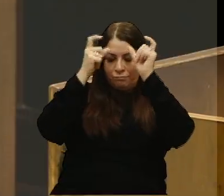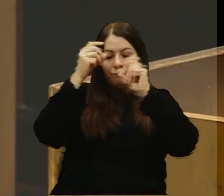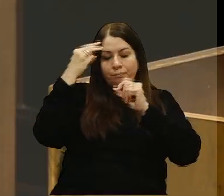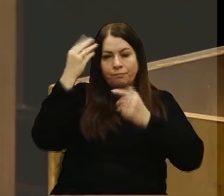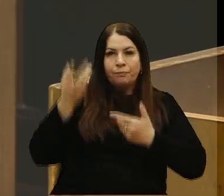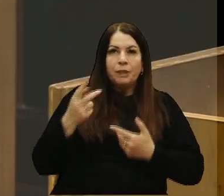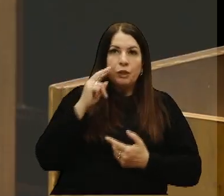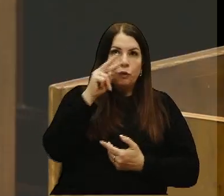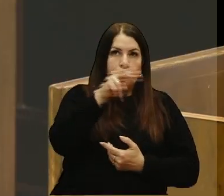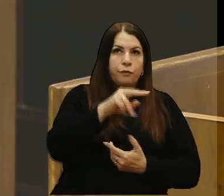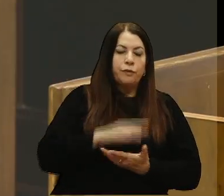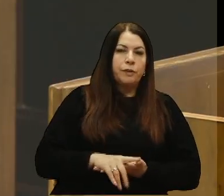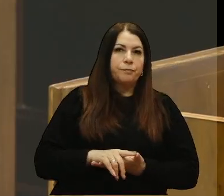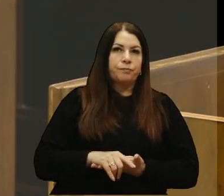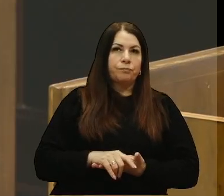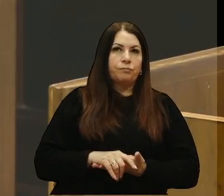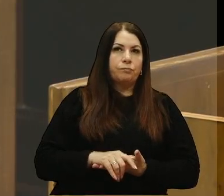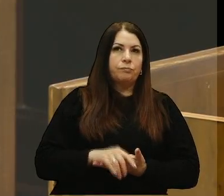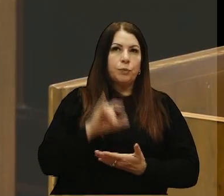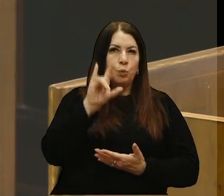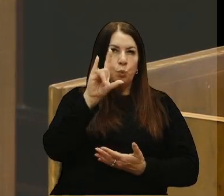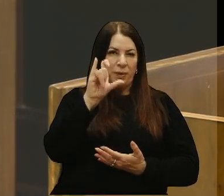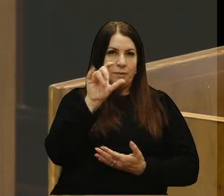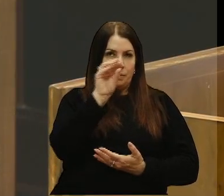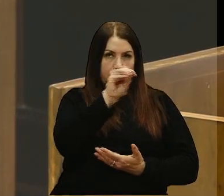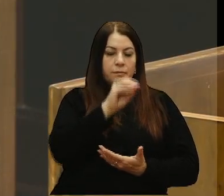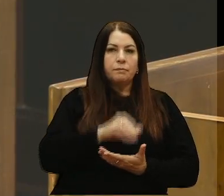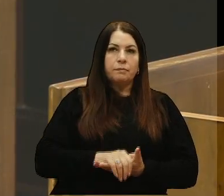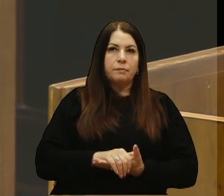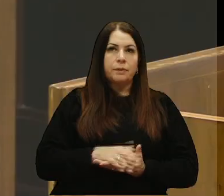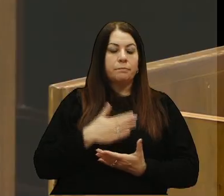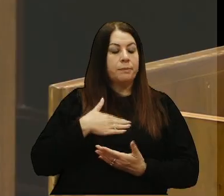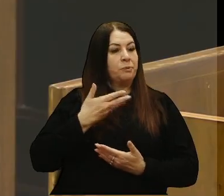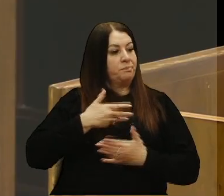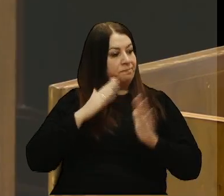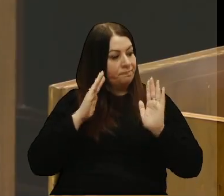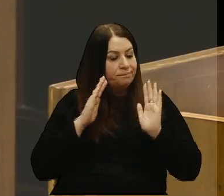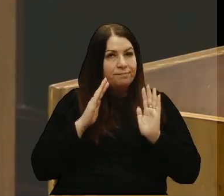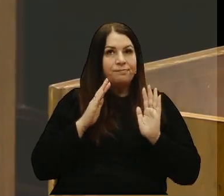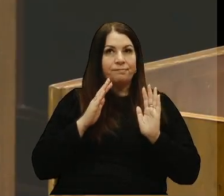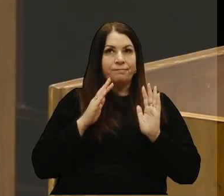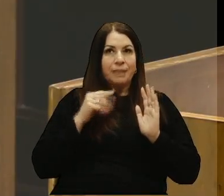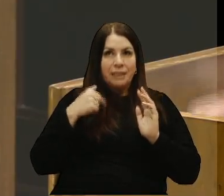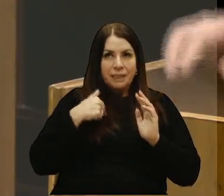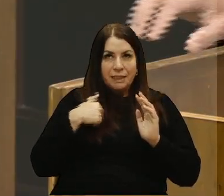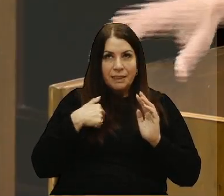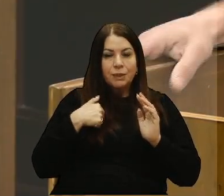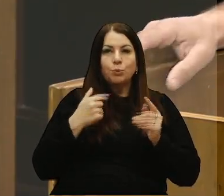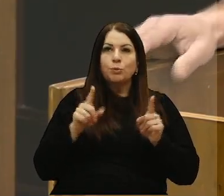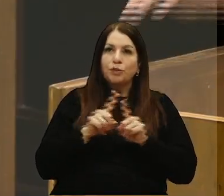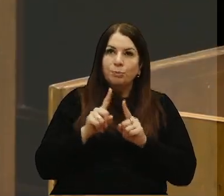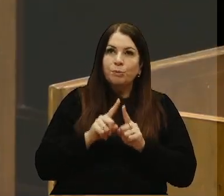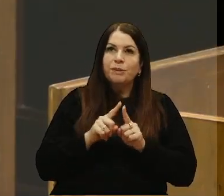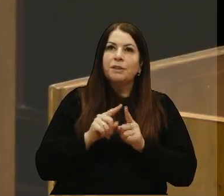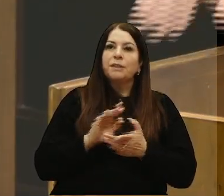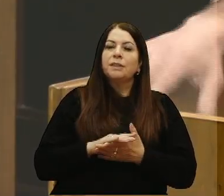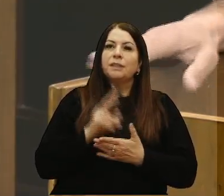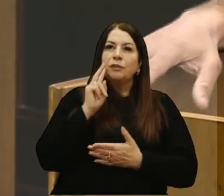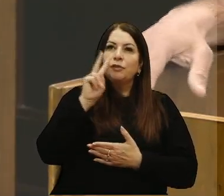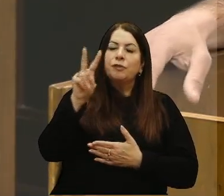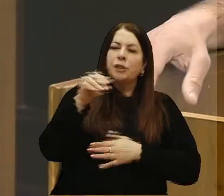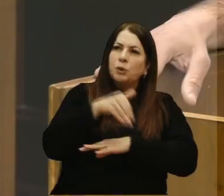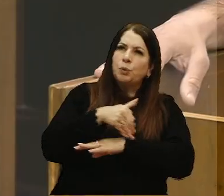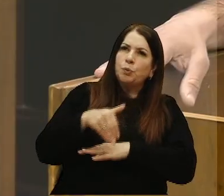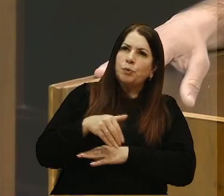matéria no Instagram, meus amigos, e eu, inclusive, passando ali pelaquela